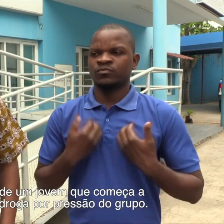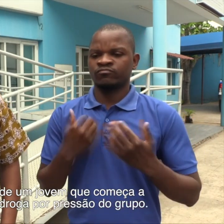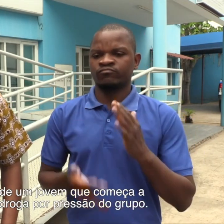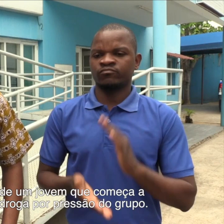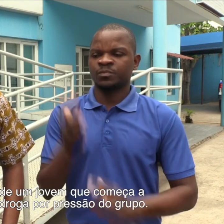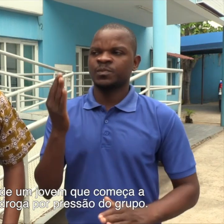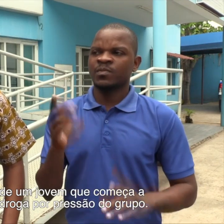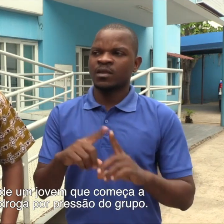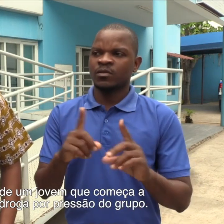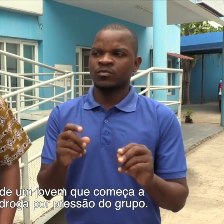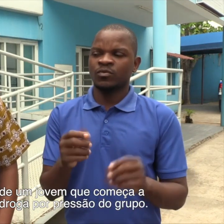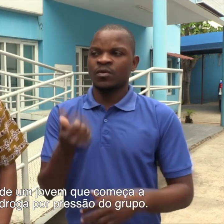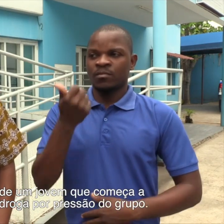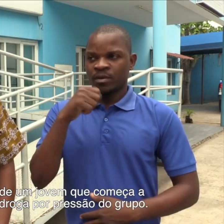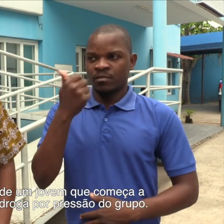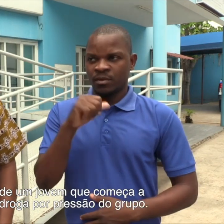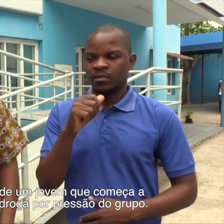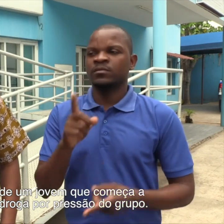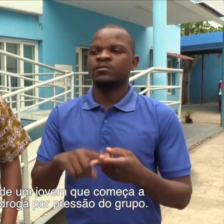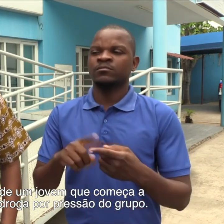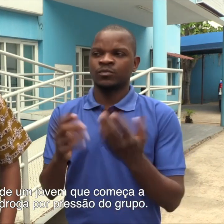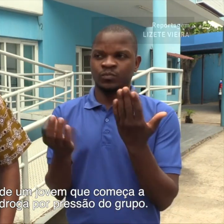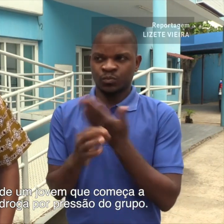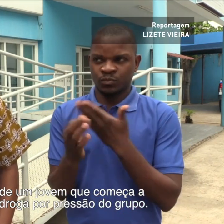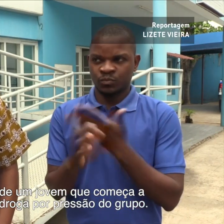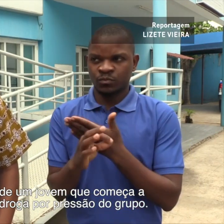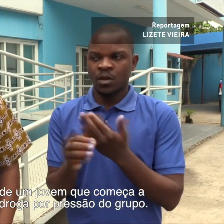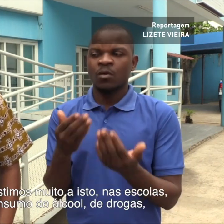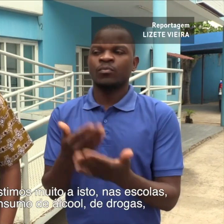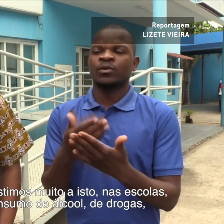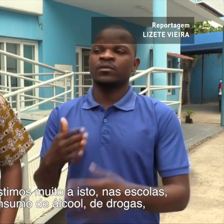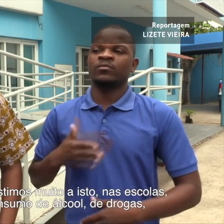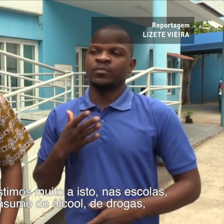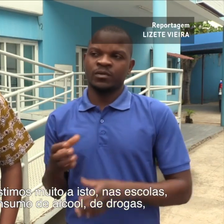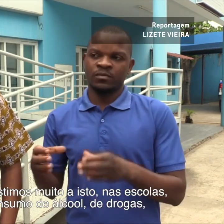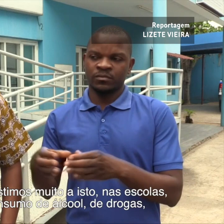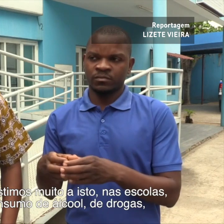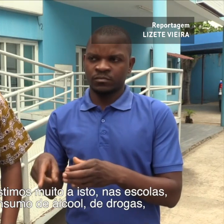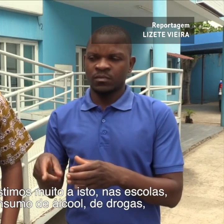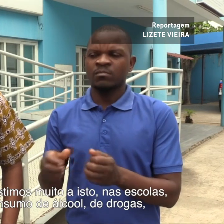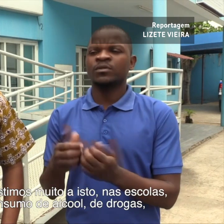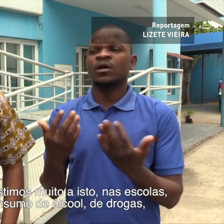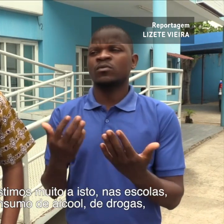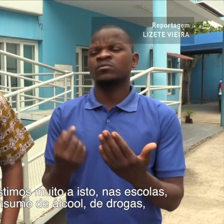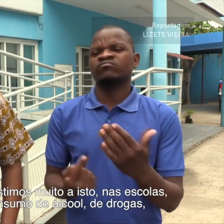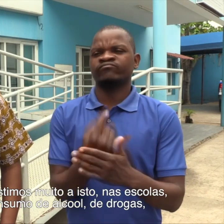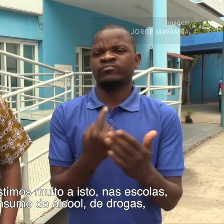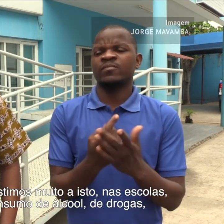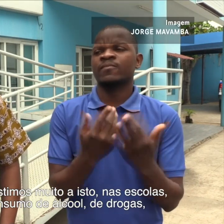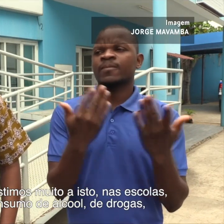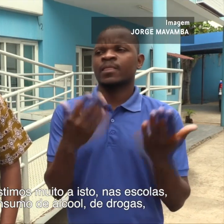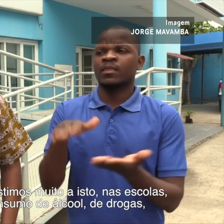com o consumo de álcool e droga, por pressão do grupo. E hoje em dia nós assistimos muito isso nas escolas,